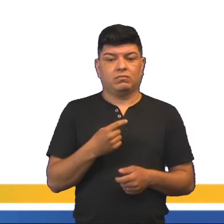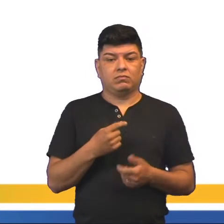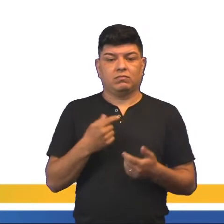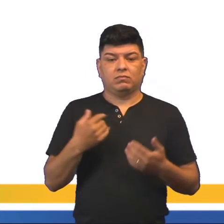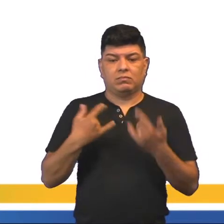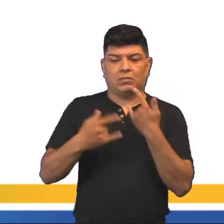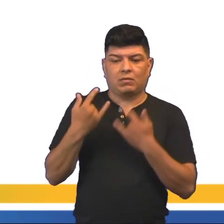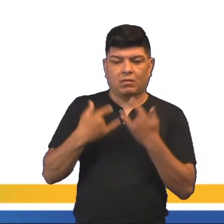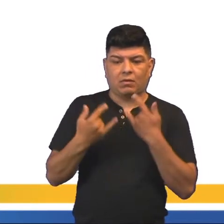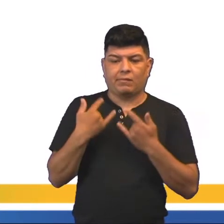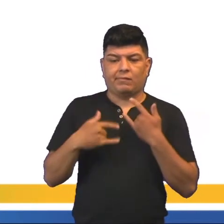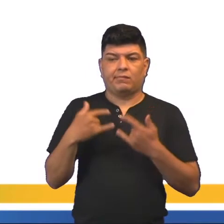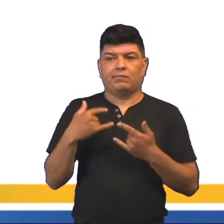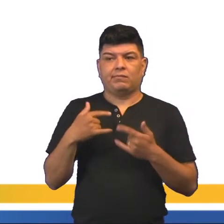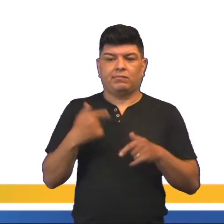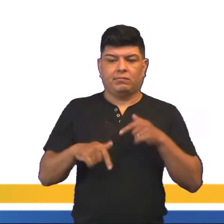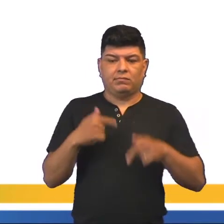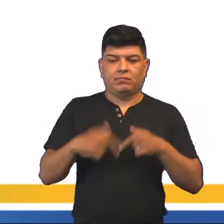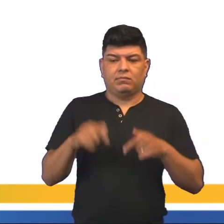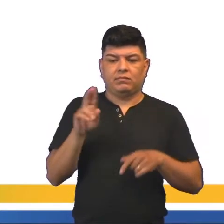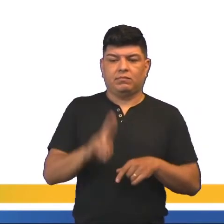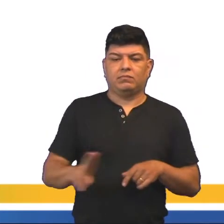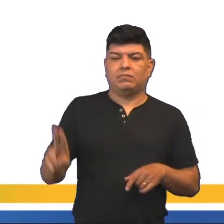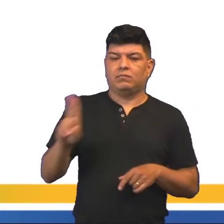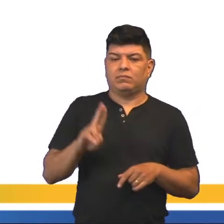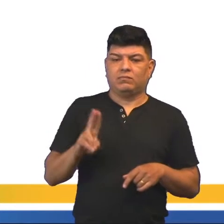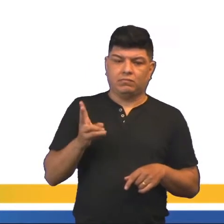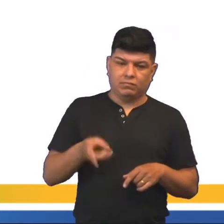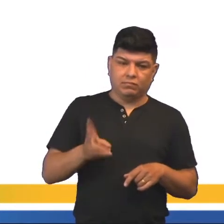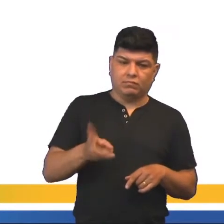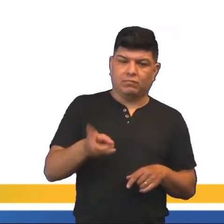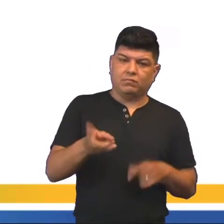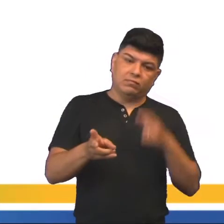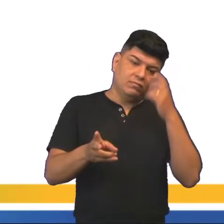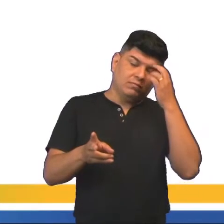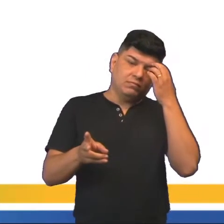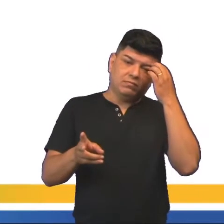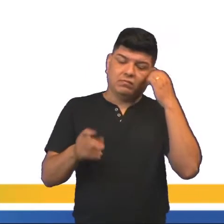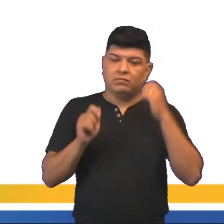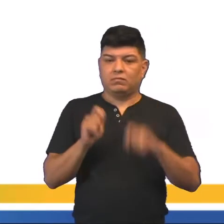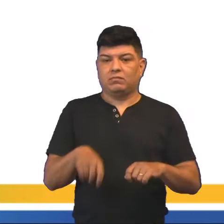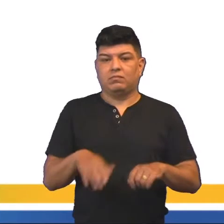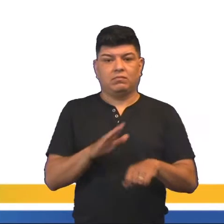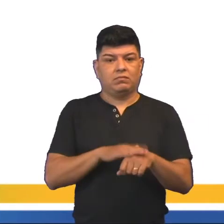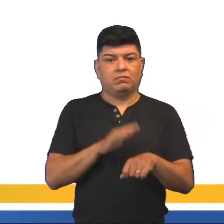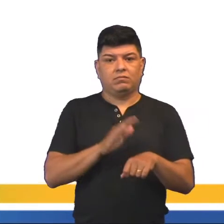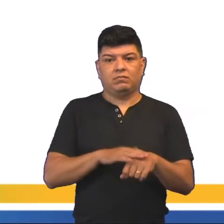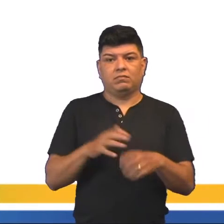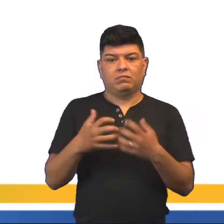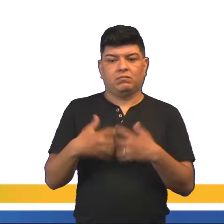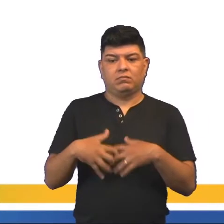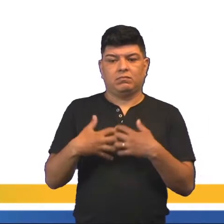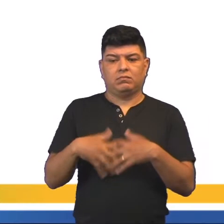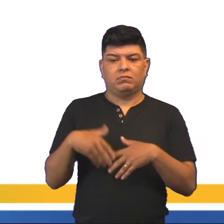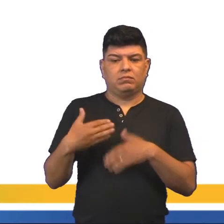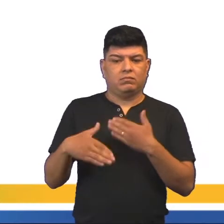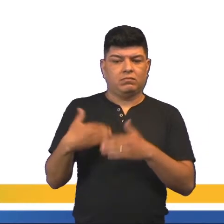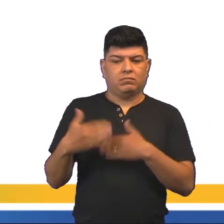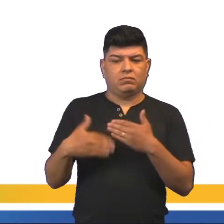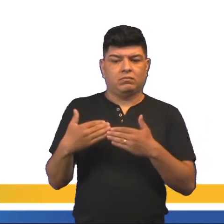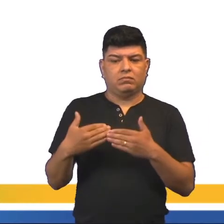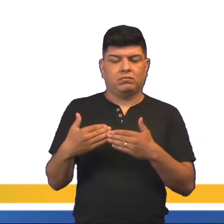essa dependência química, se o uso for contínuo, a pessoa pode, em casos mais graves, desenvolver